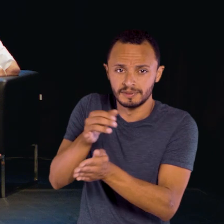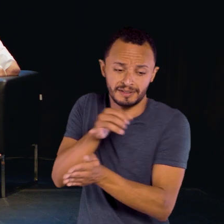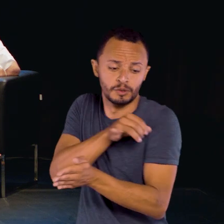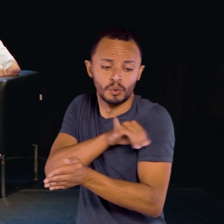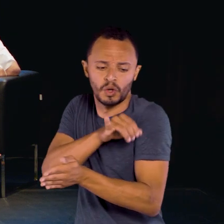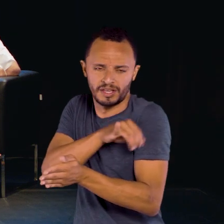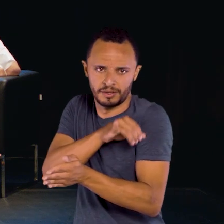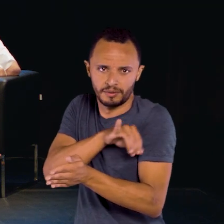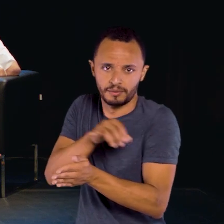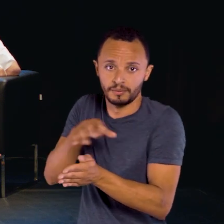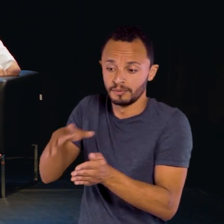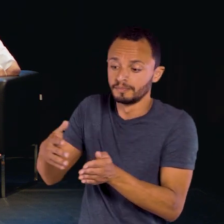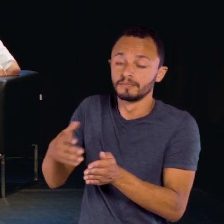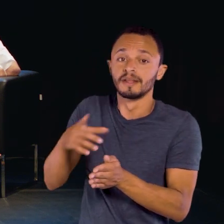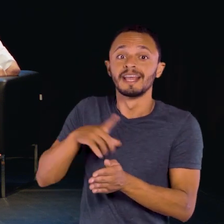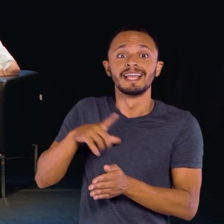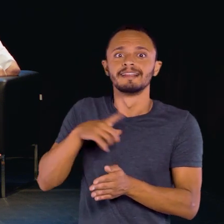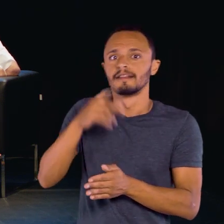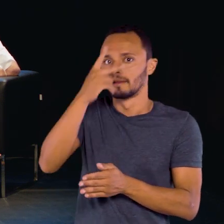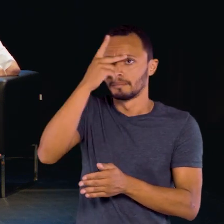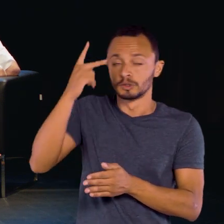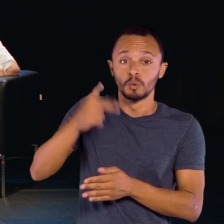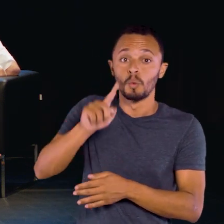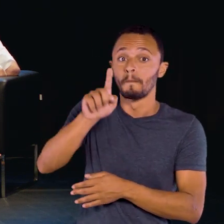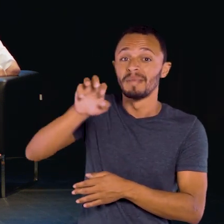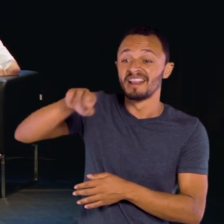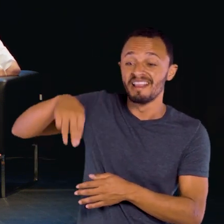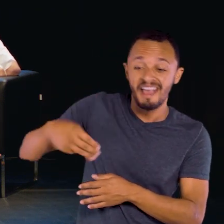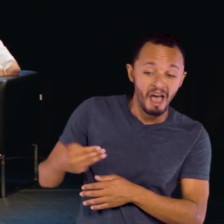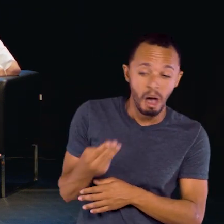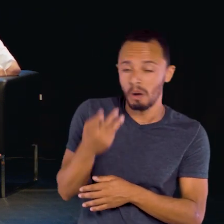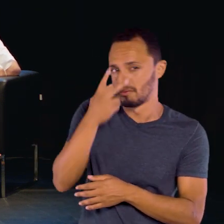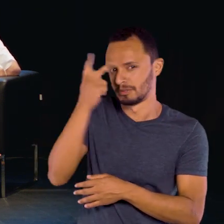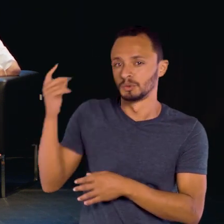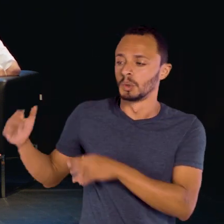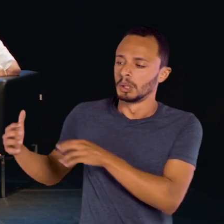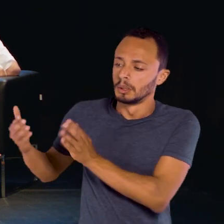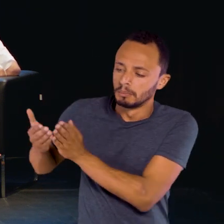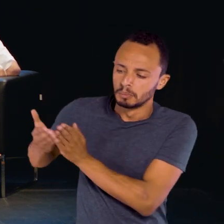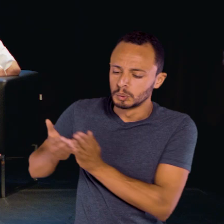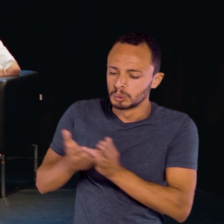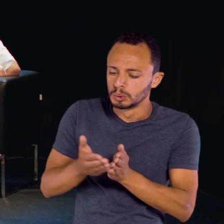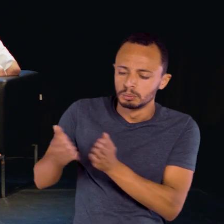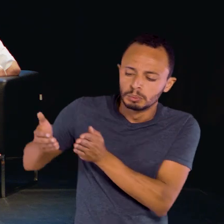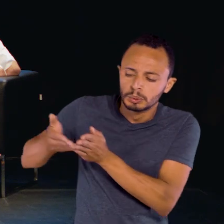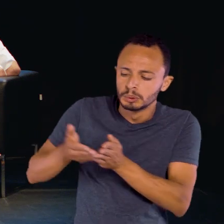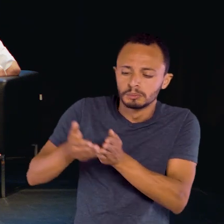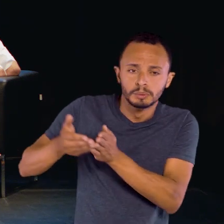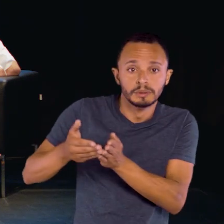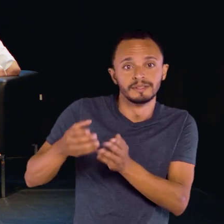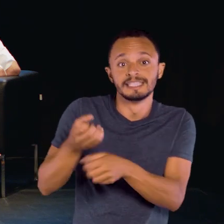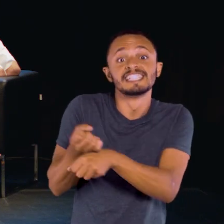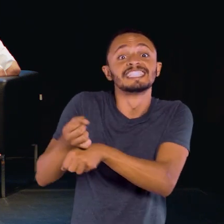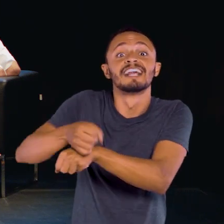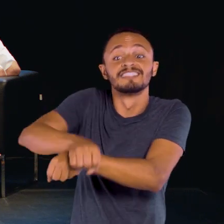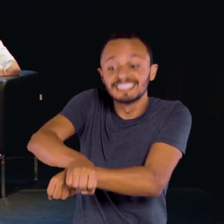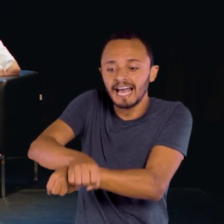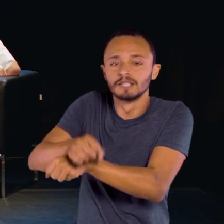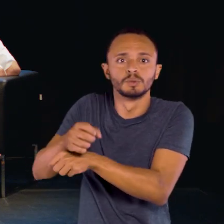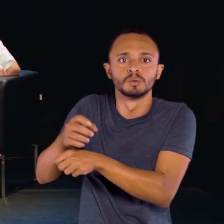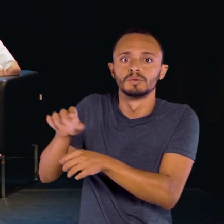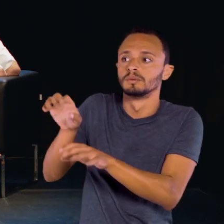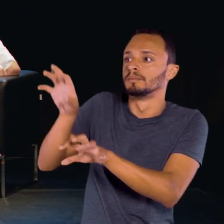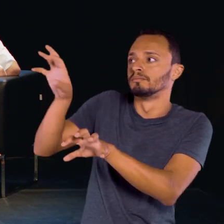onde entraram mais de 1 milhão de pessoas, segundo aí as estatísticas dos historiadores e tal, escravizadas